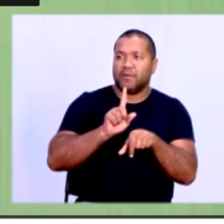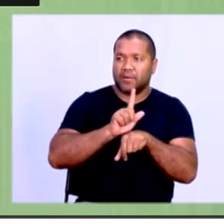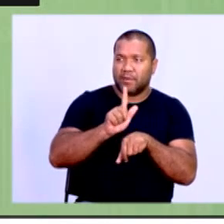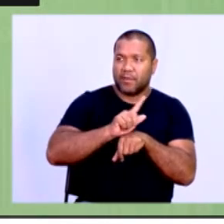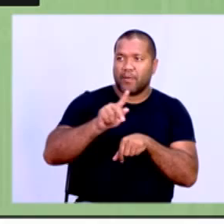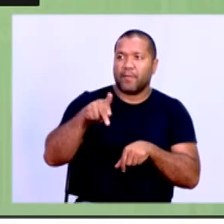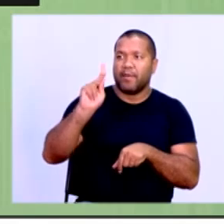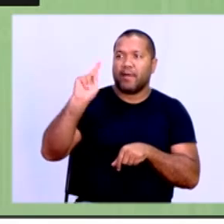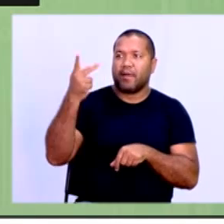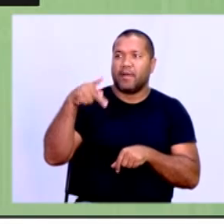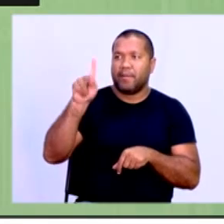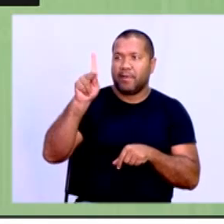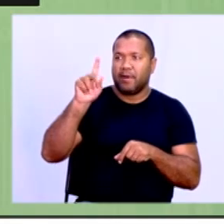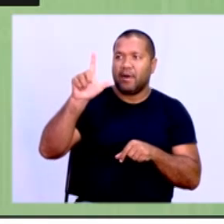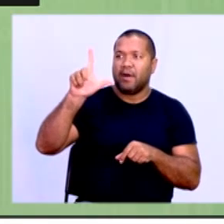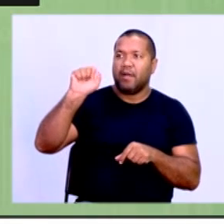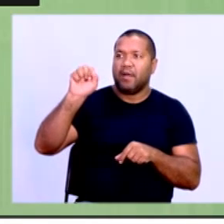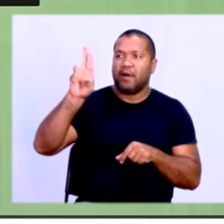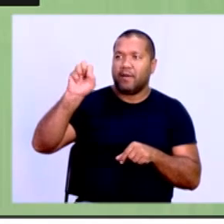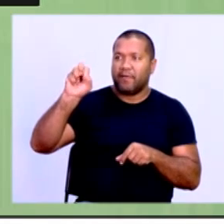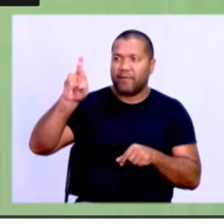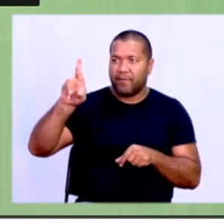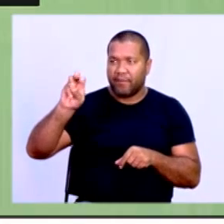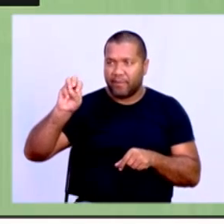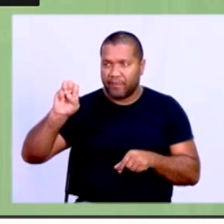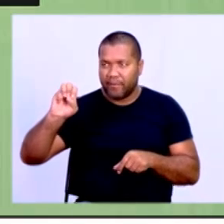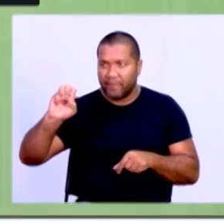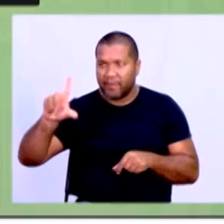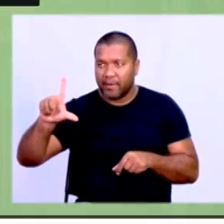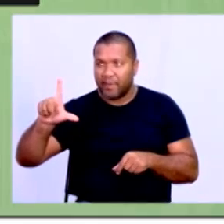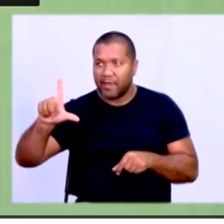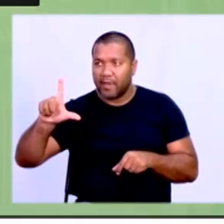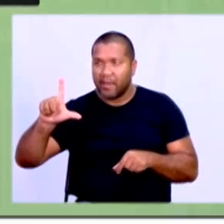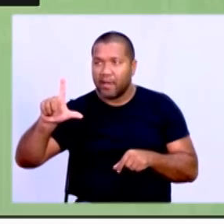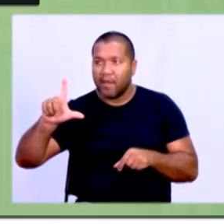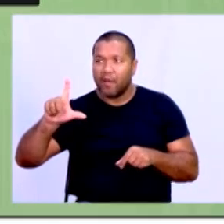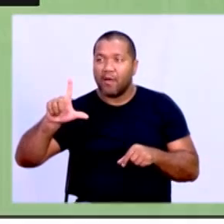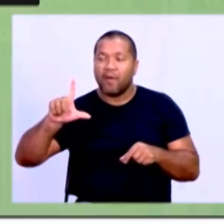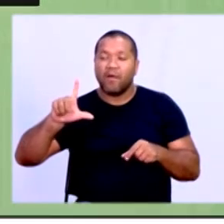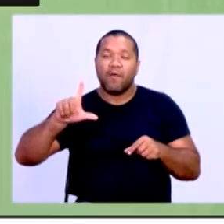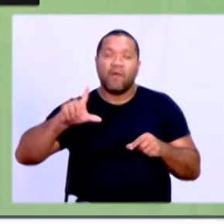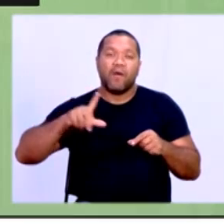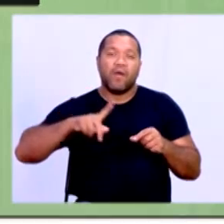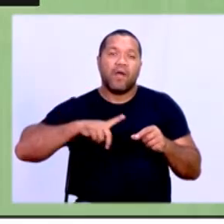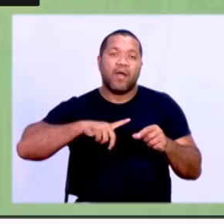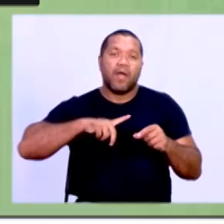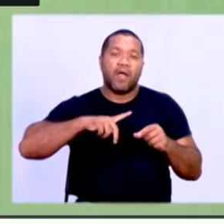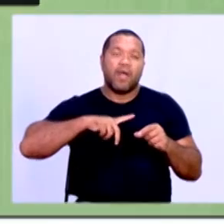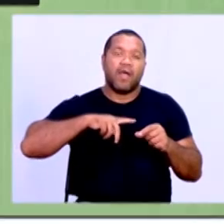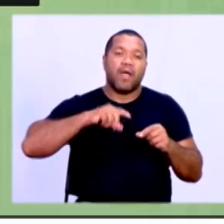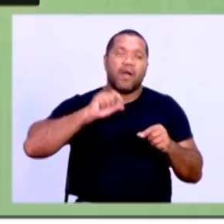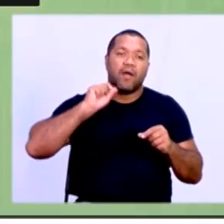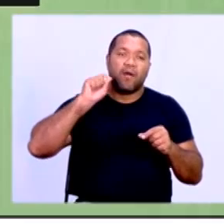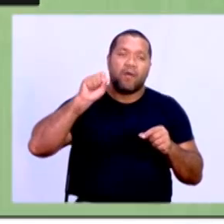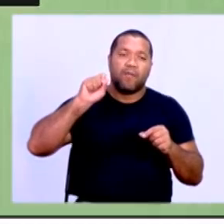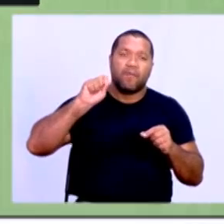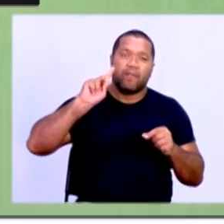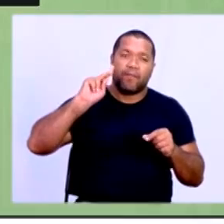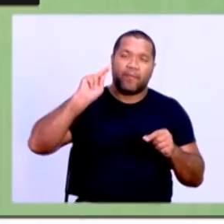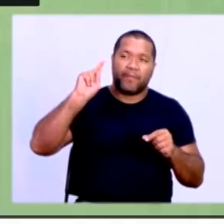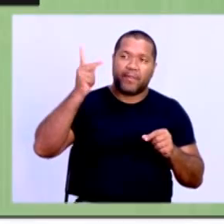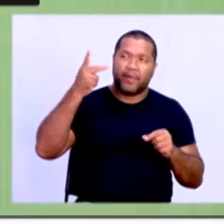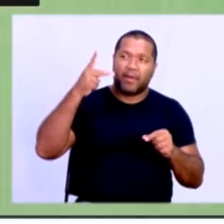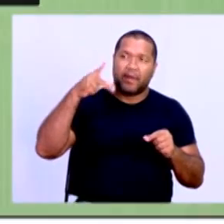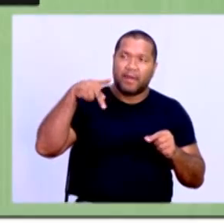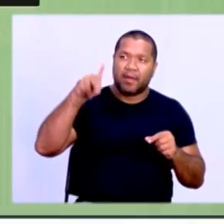PHP Laravel é um PHP para artesãos. Eu acho que agora a gente já está pertinho da nossa atividade, já vou lá